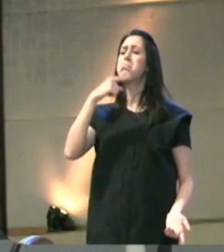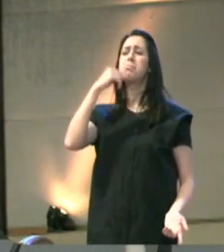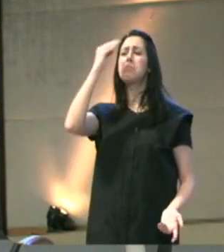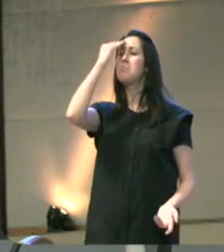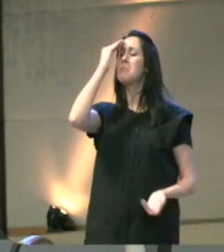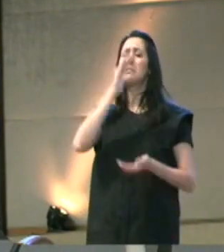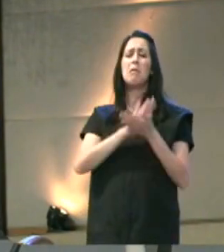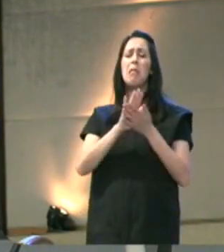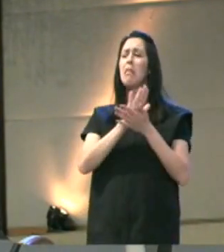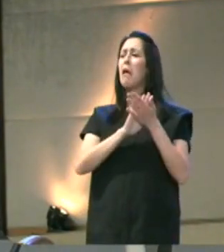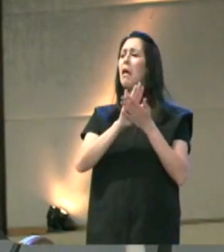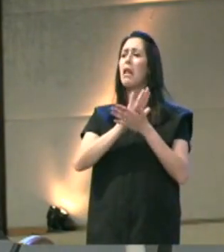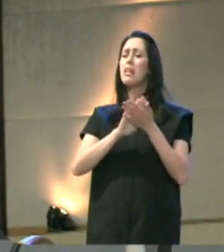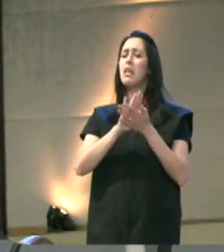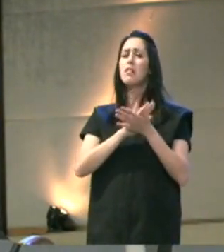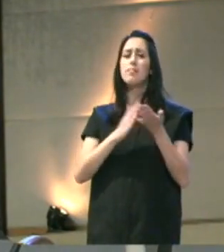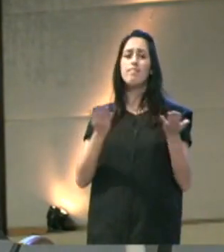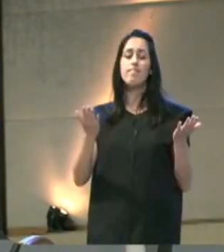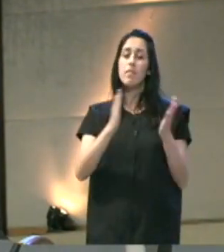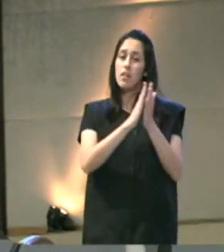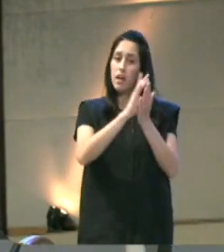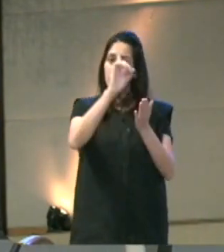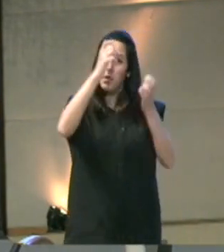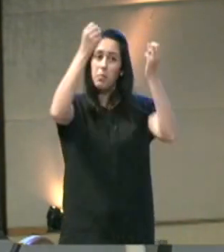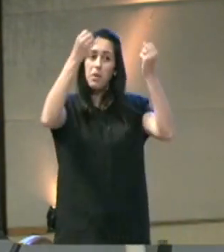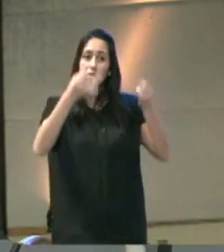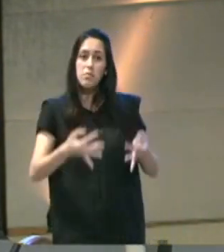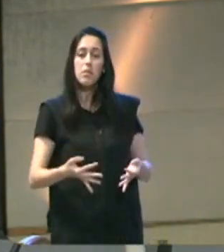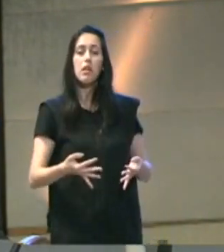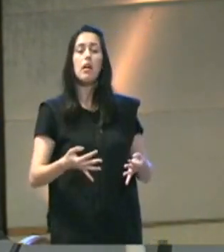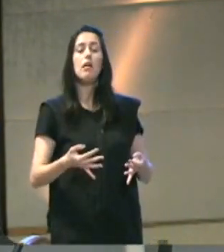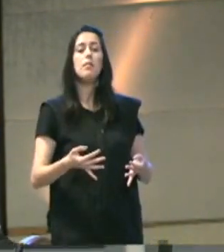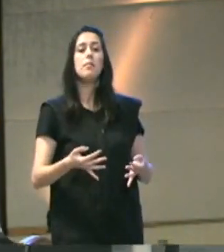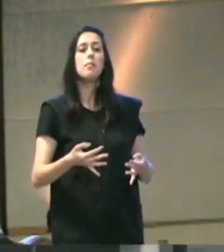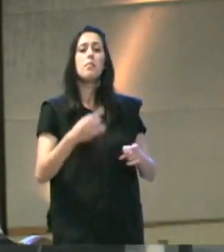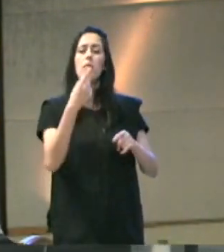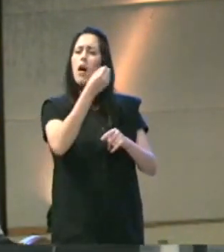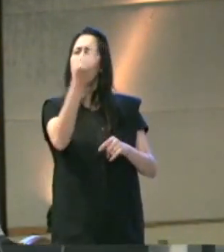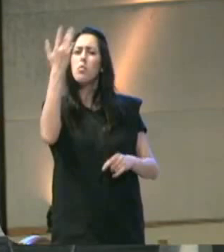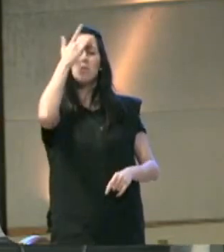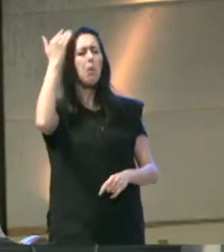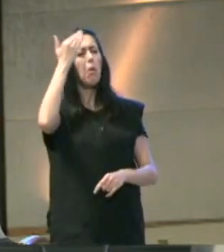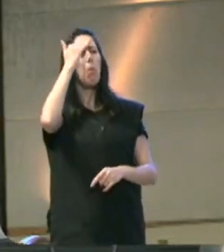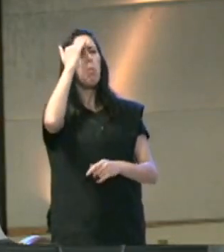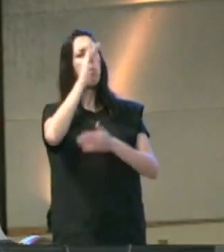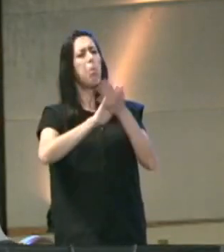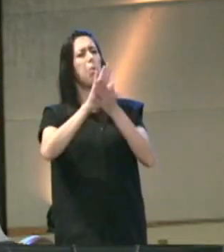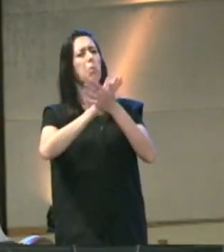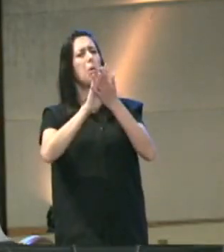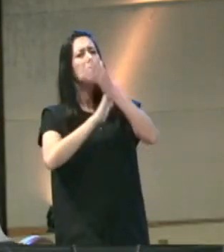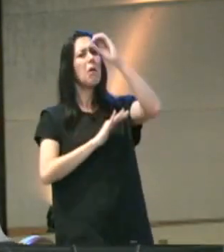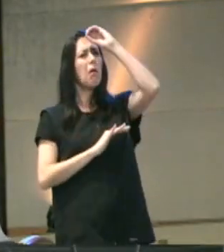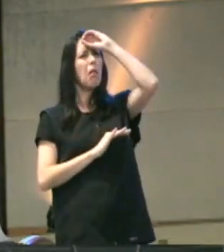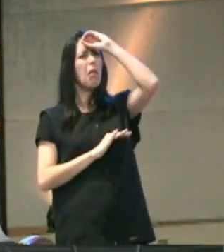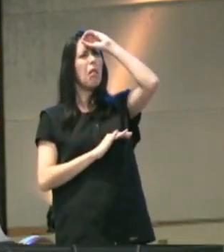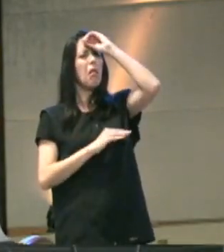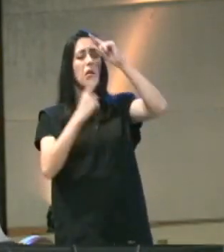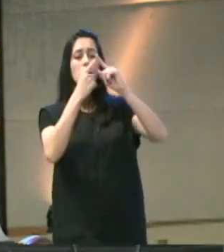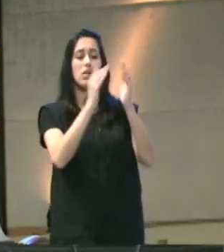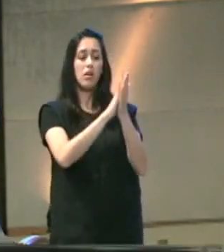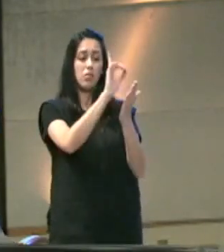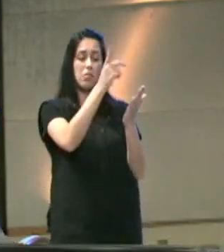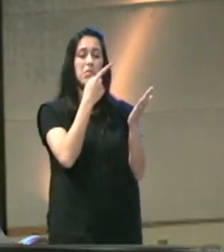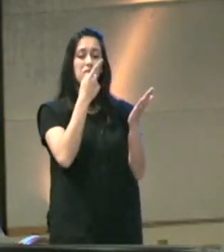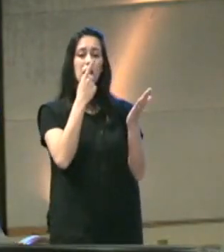E sabe, a Bíblia diz que uma das razões por que isso acontece é porque o Deus com letra minúscula, está lá na